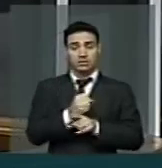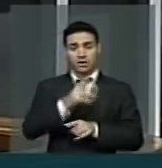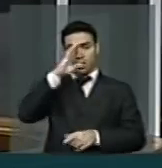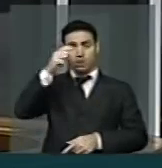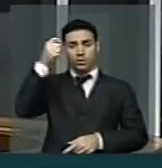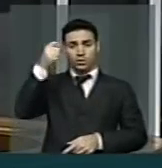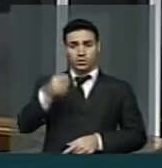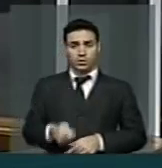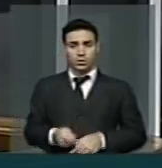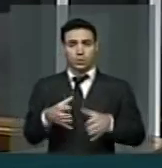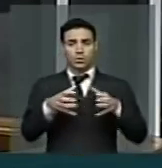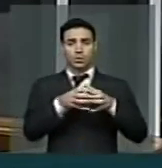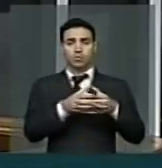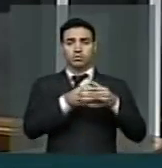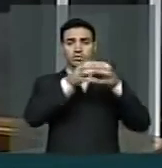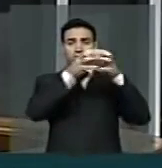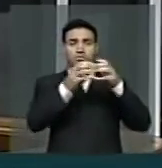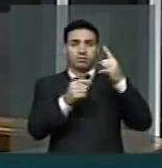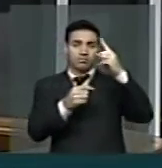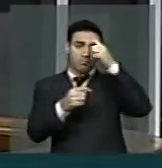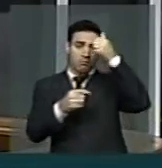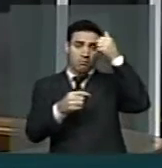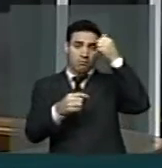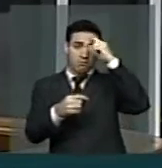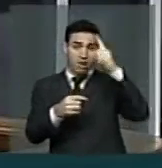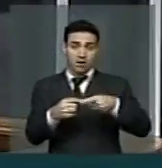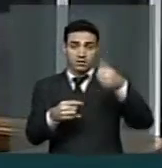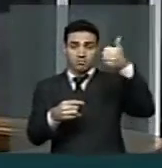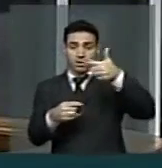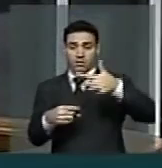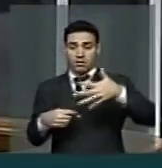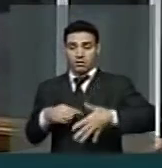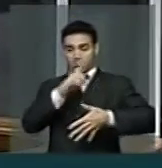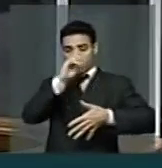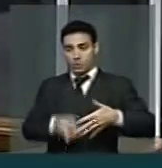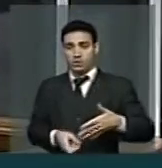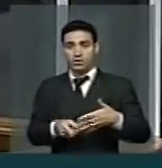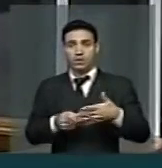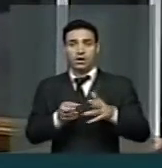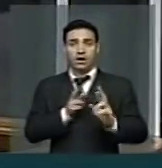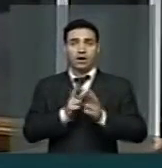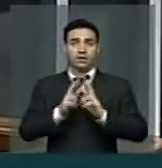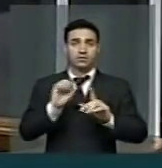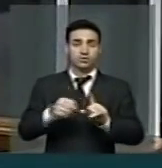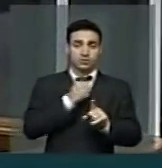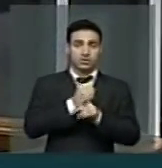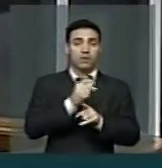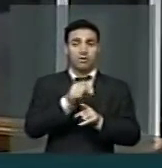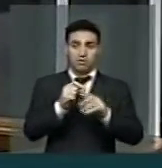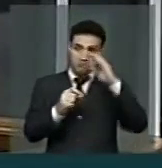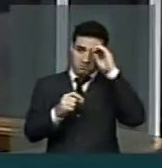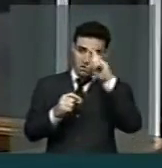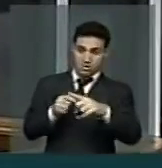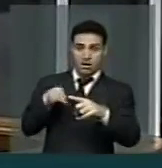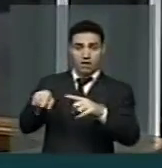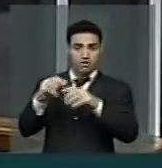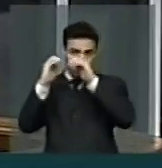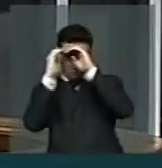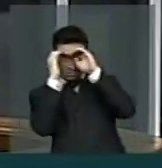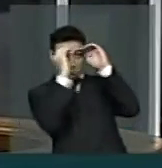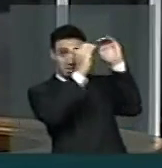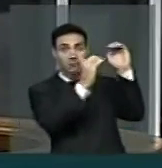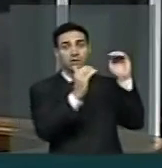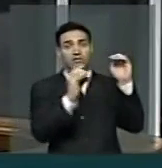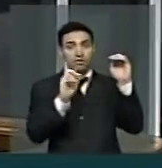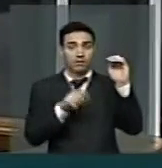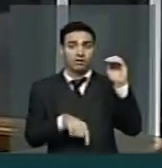oligopólica, vertical, que transforma todas as relações sociais em relações de mando e obediência e que opera sob a